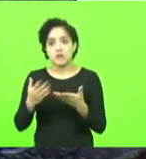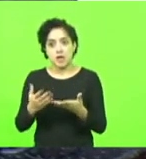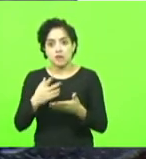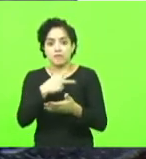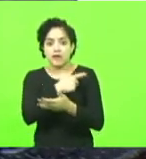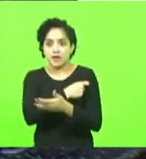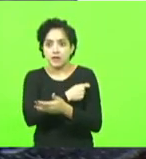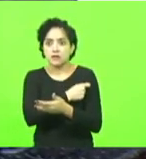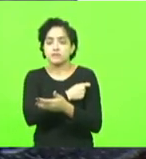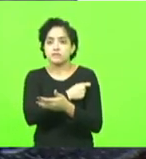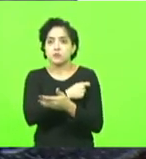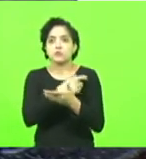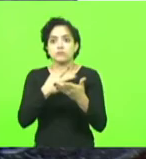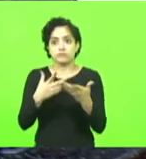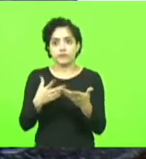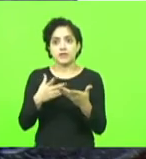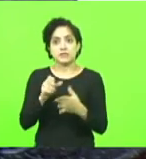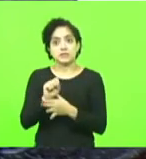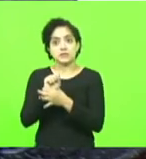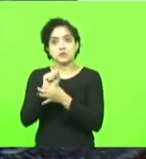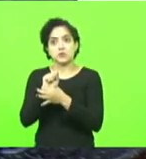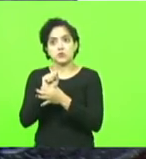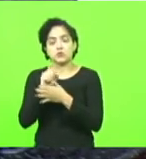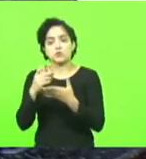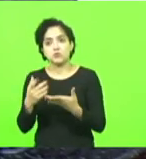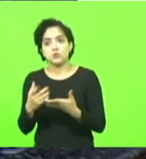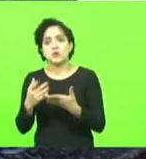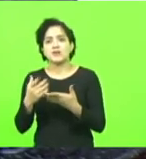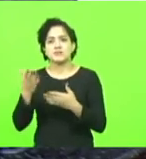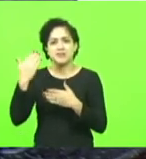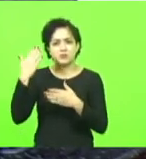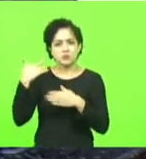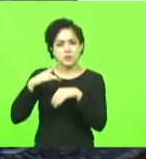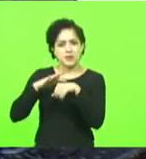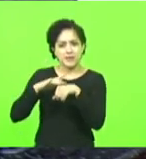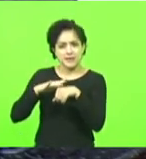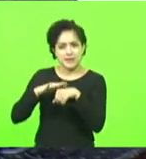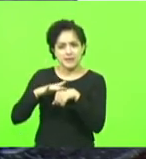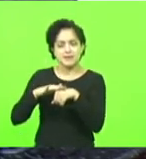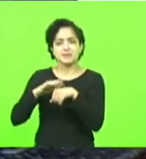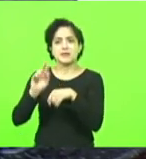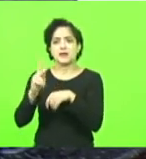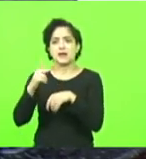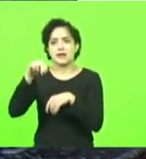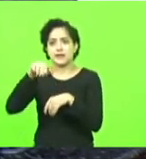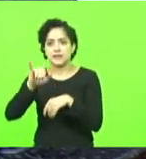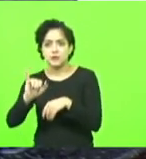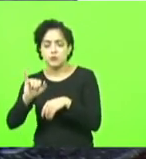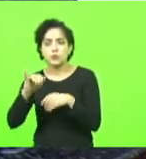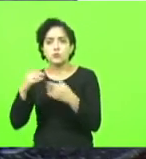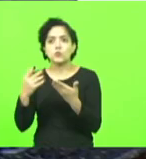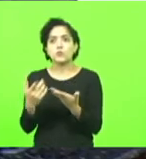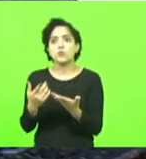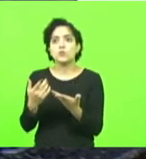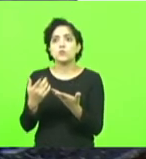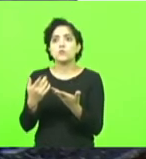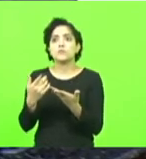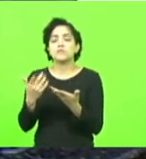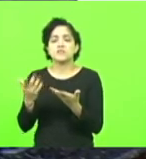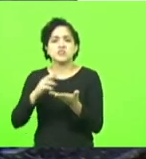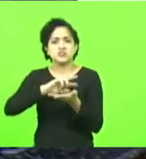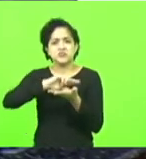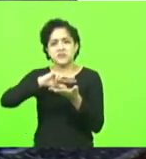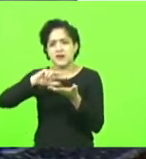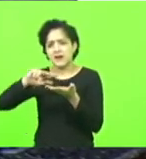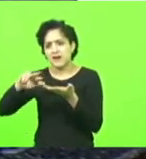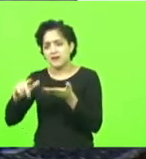imunizado, como ficou da poliomielite, como ficou do HN1, como ficou de várias